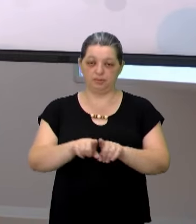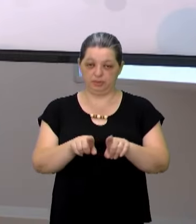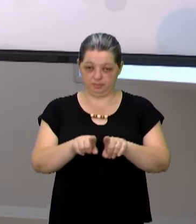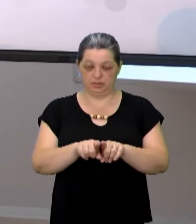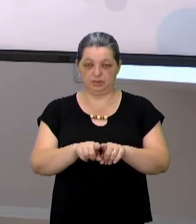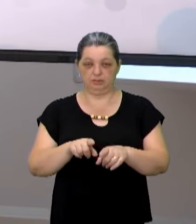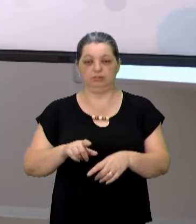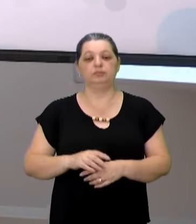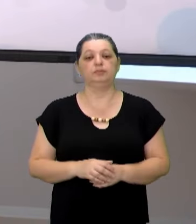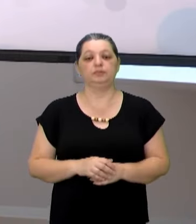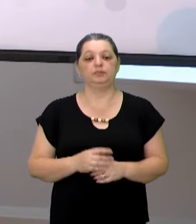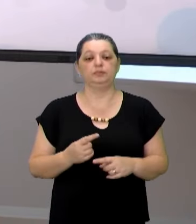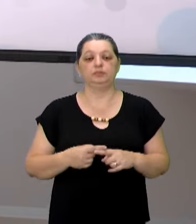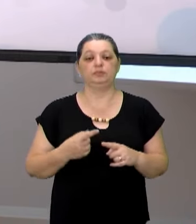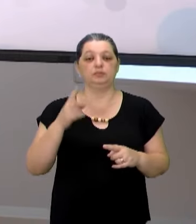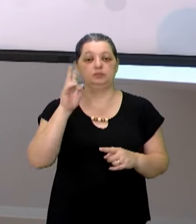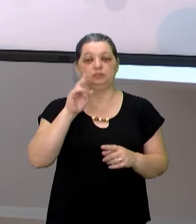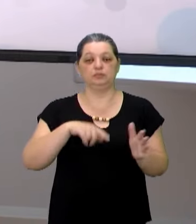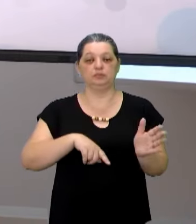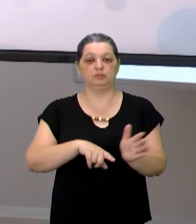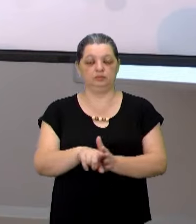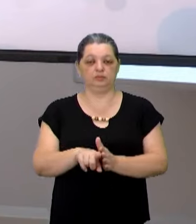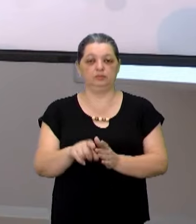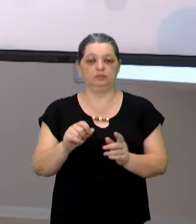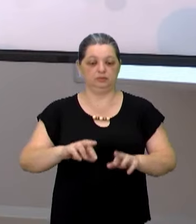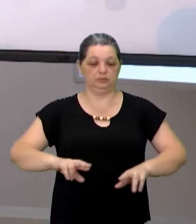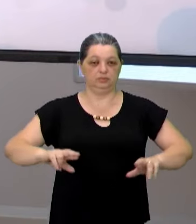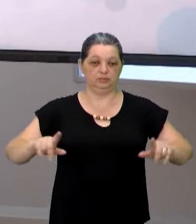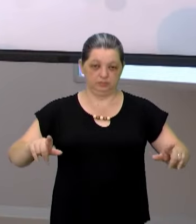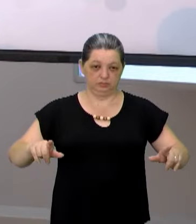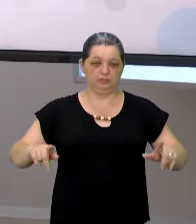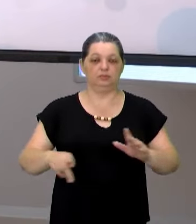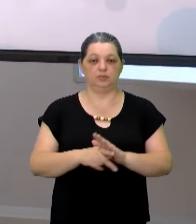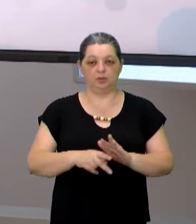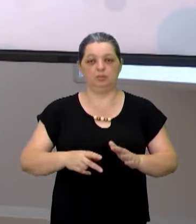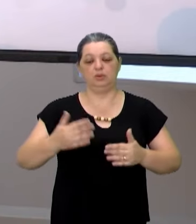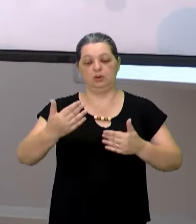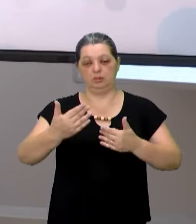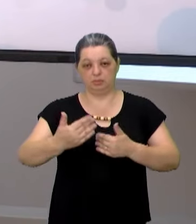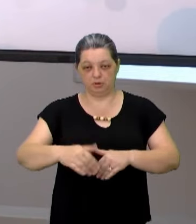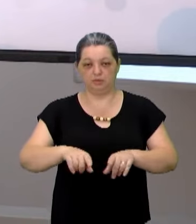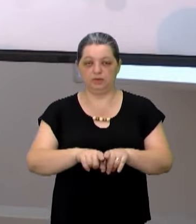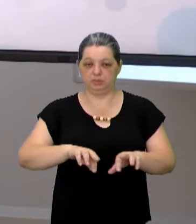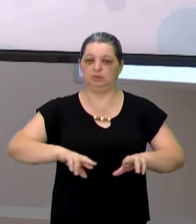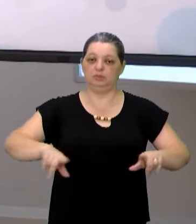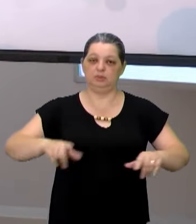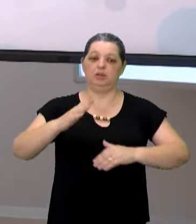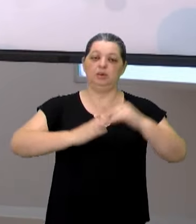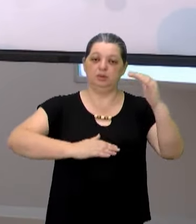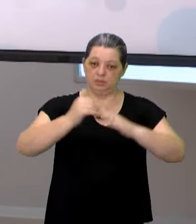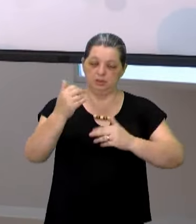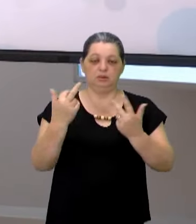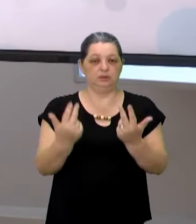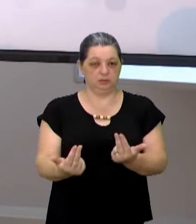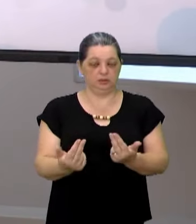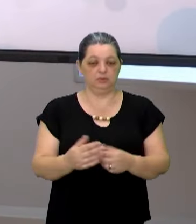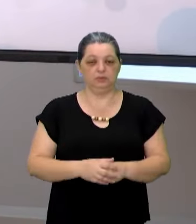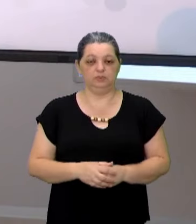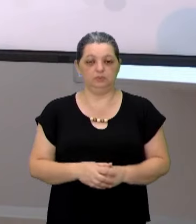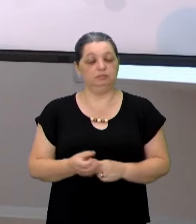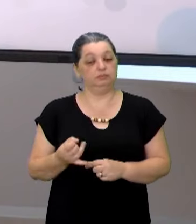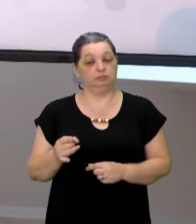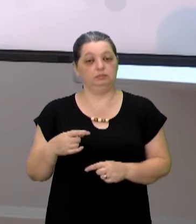Lembrando que essas questões, elas são diferentes para diferentes provas, mas a habilidade é a mesma, né? A cobrança é a mesma. Então, se